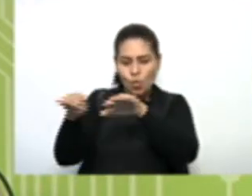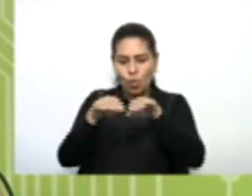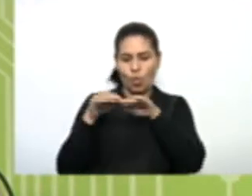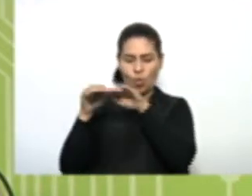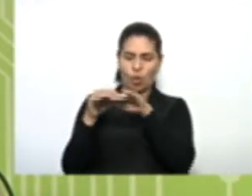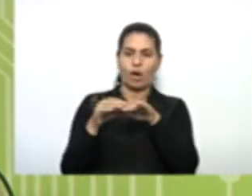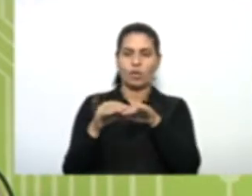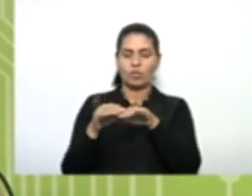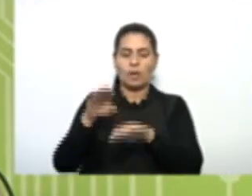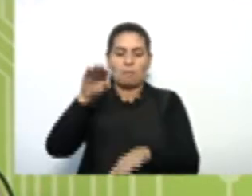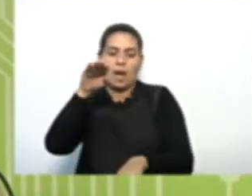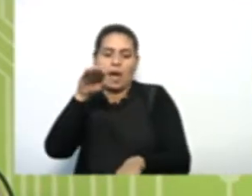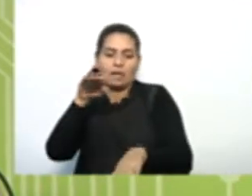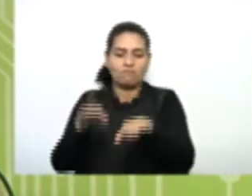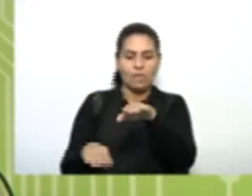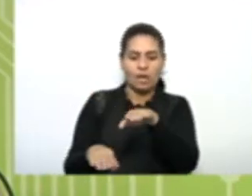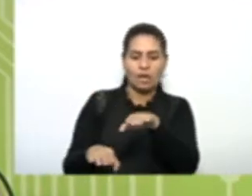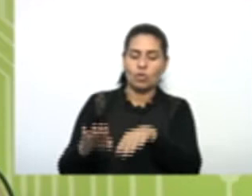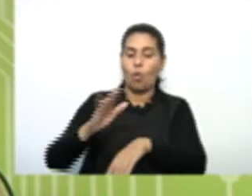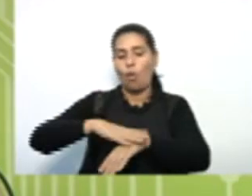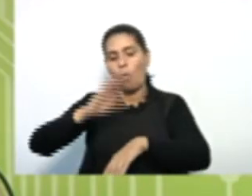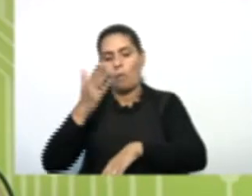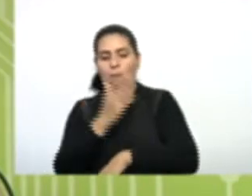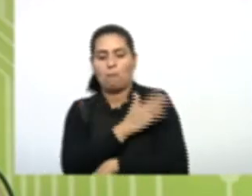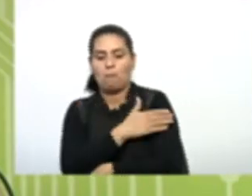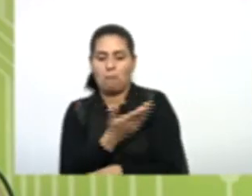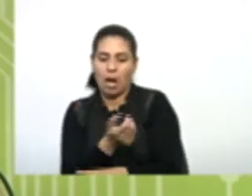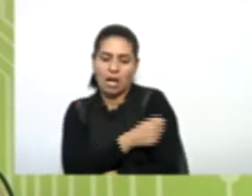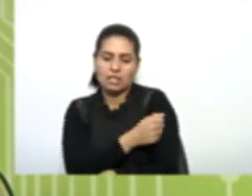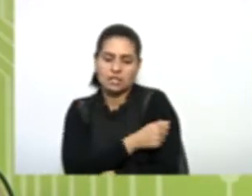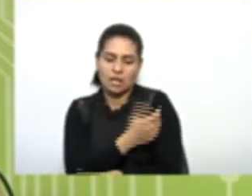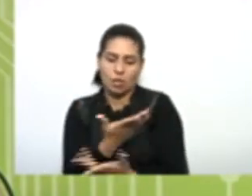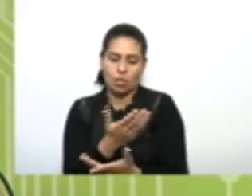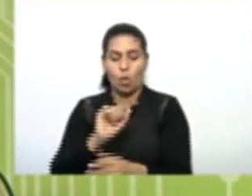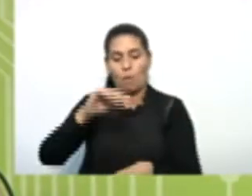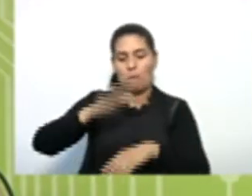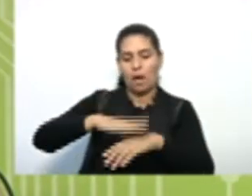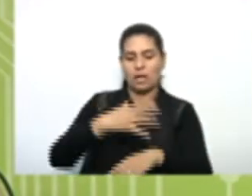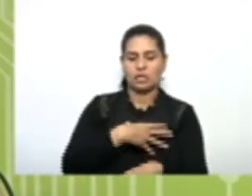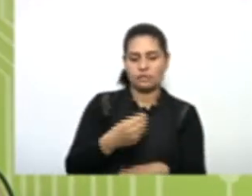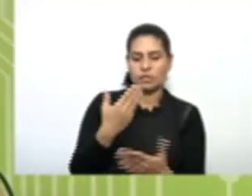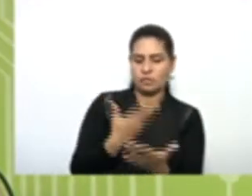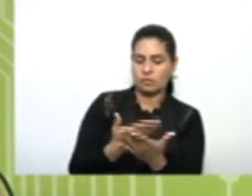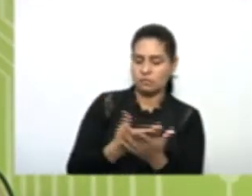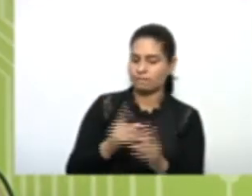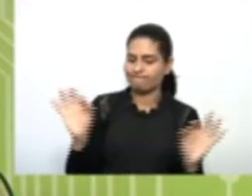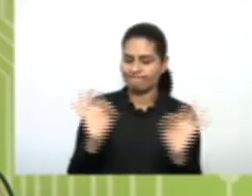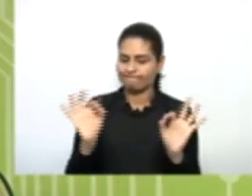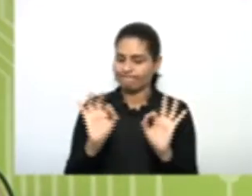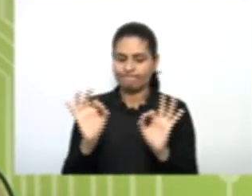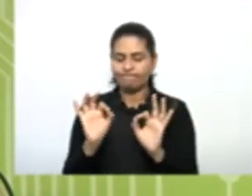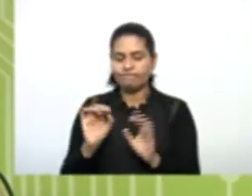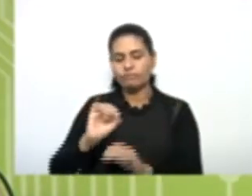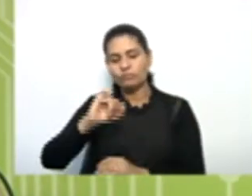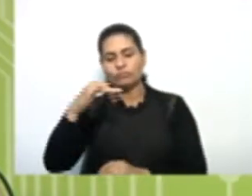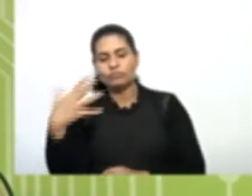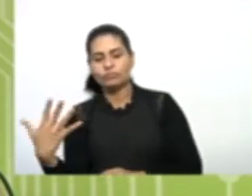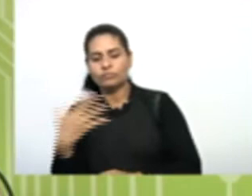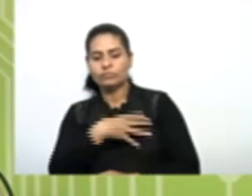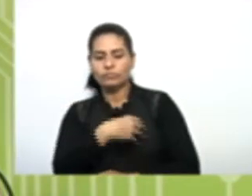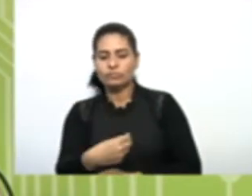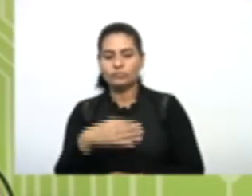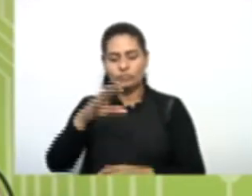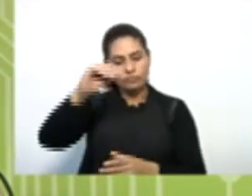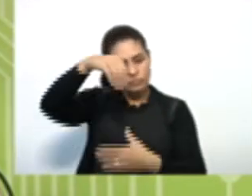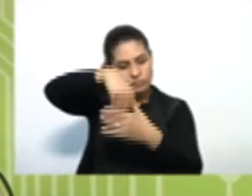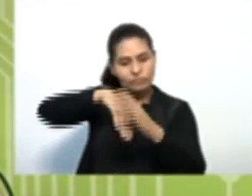não é ponderado ao número de alunos que ele tem matriculado nessa cooperativa educacional. Não depende de quantos filhos ele está